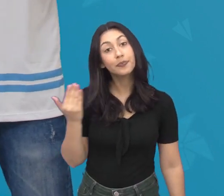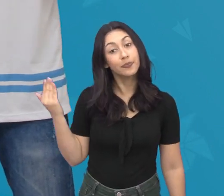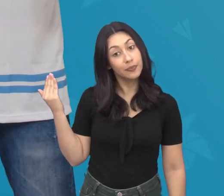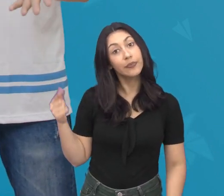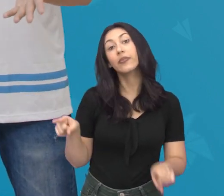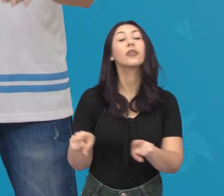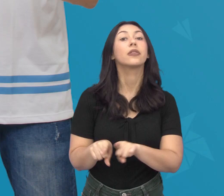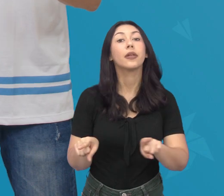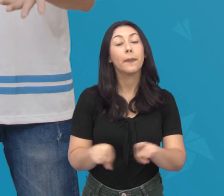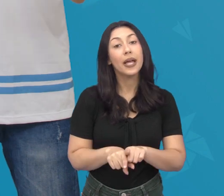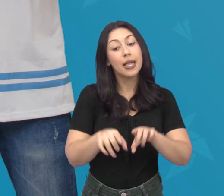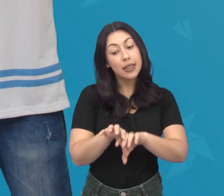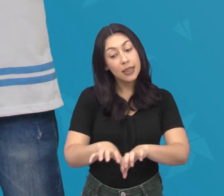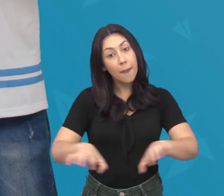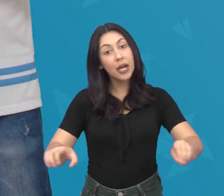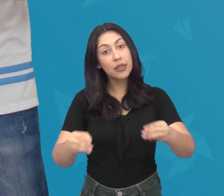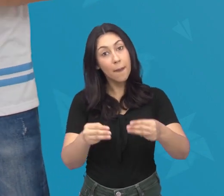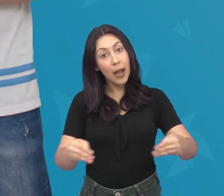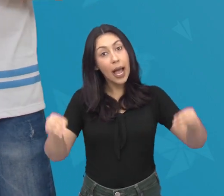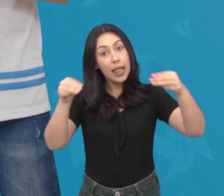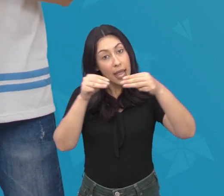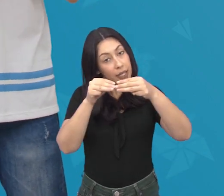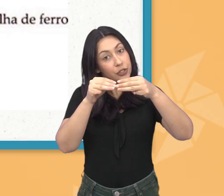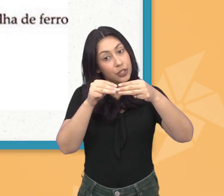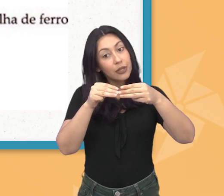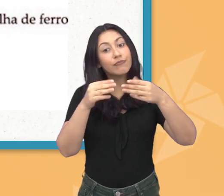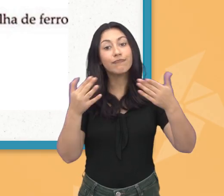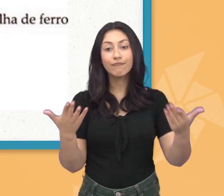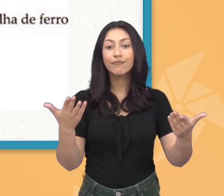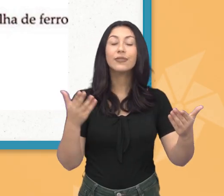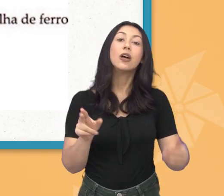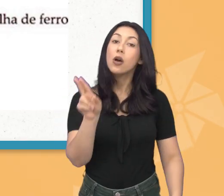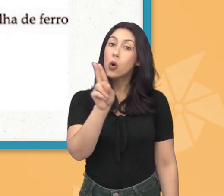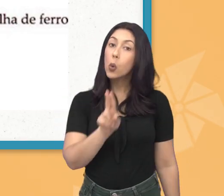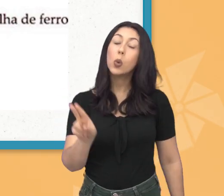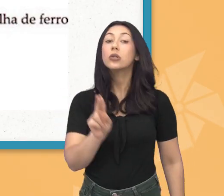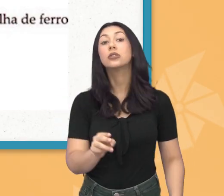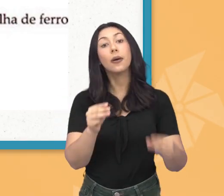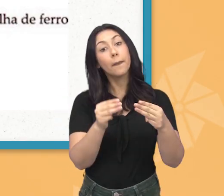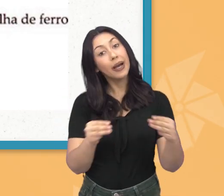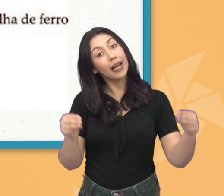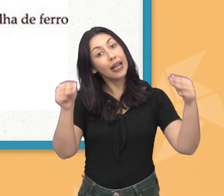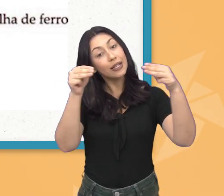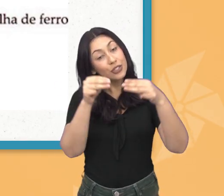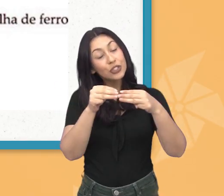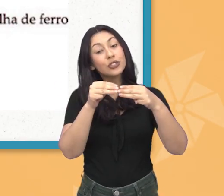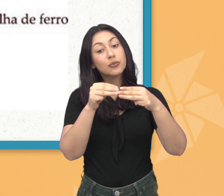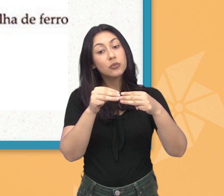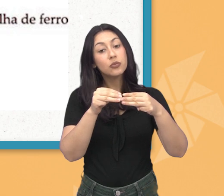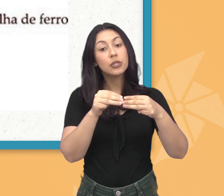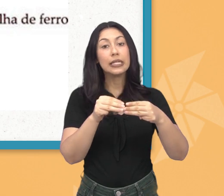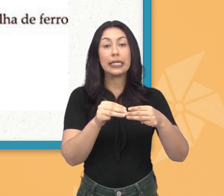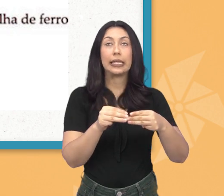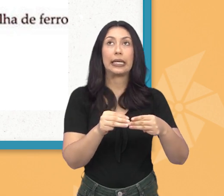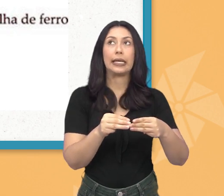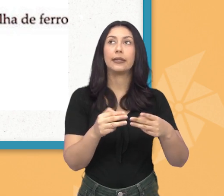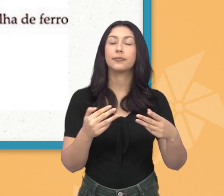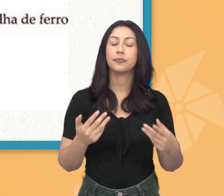Existe também a separação magnética, que como o próprio nome diz, envolve o fenômeno do magnetismo, né? Onde a gente tenta misturas